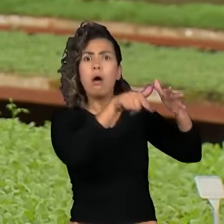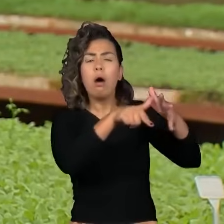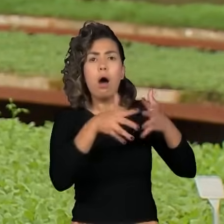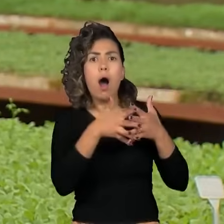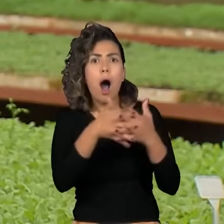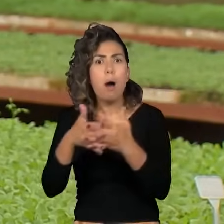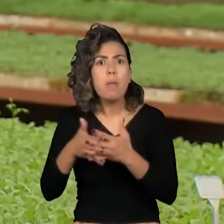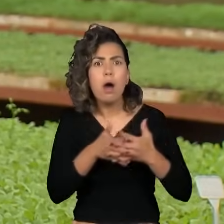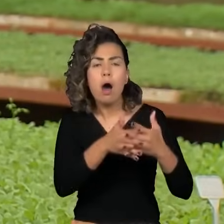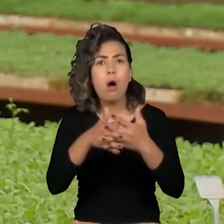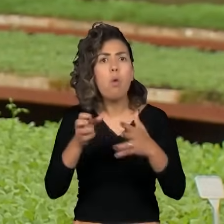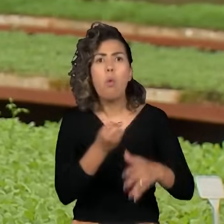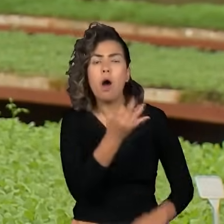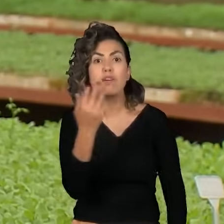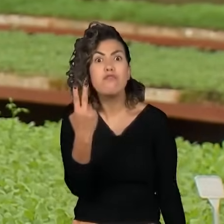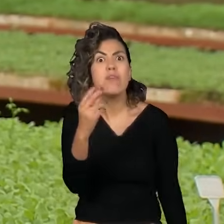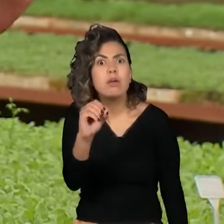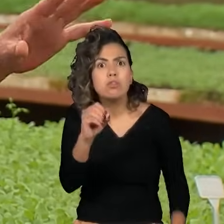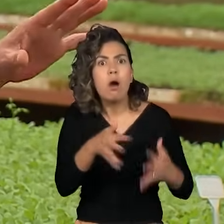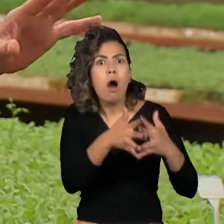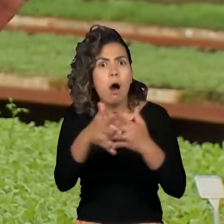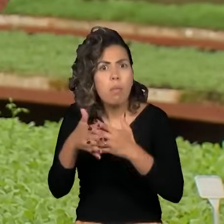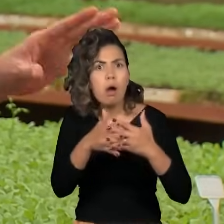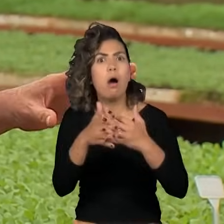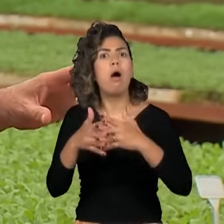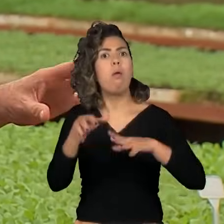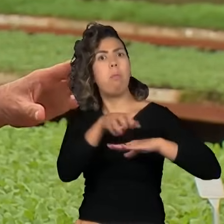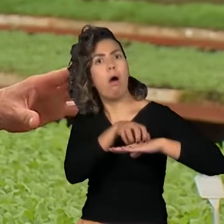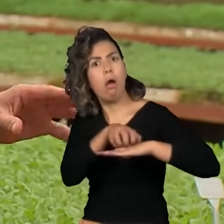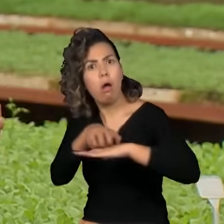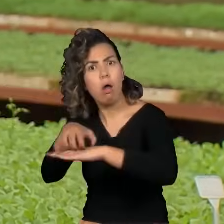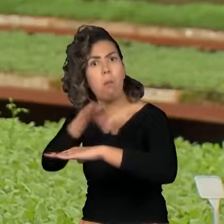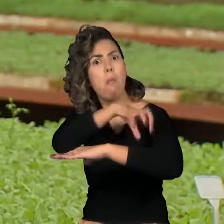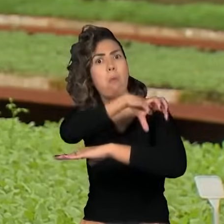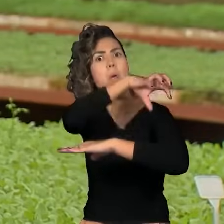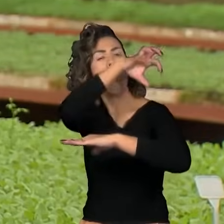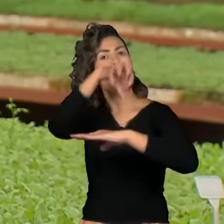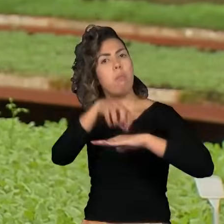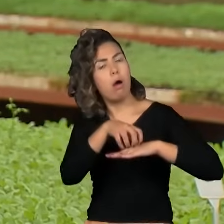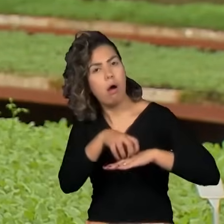de galhos e grama cortada. Isso ia para o aterro municipal,